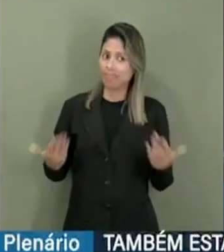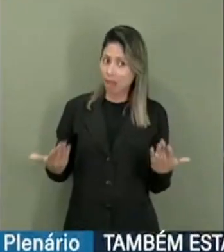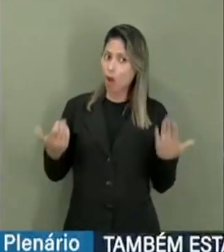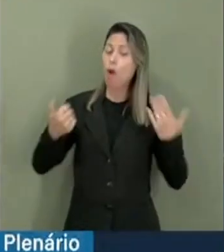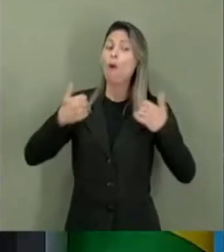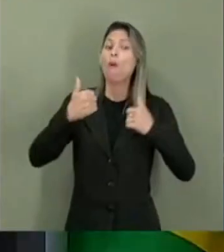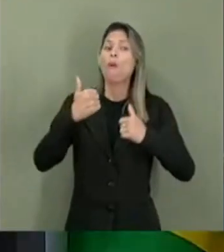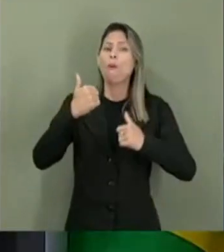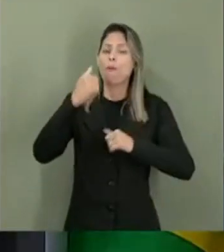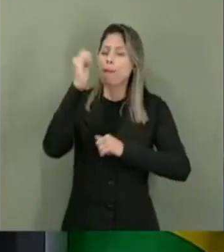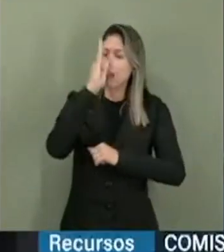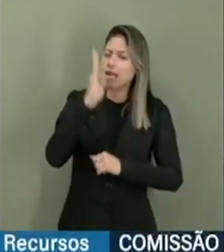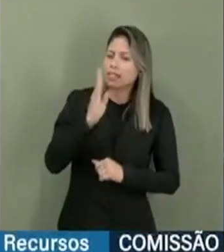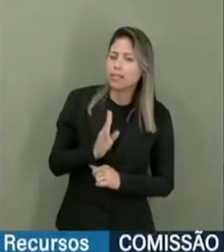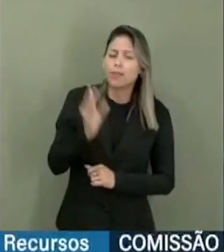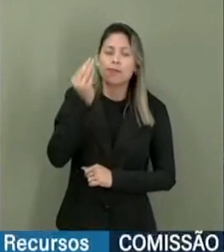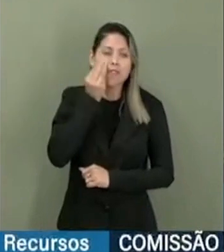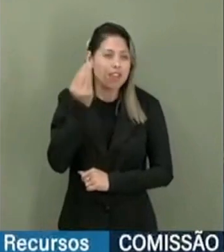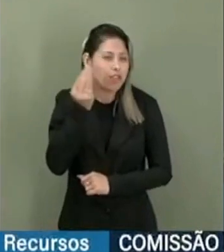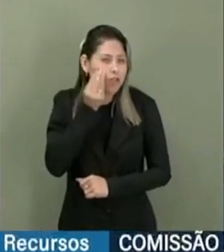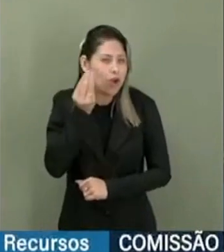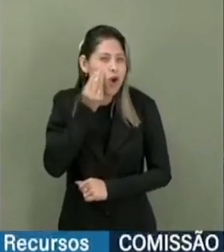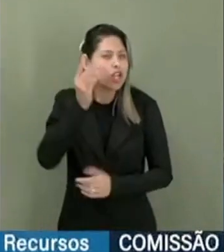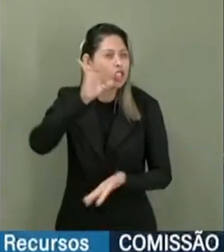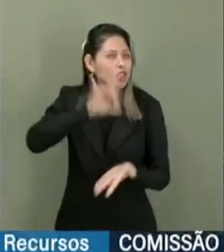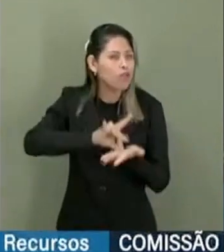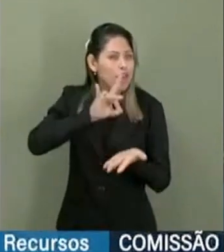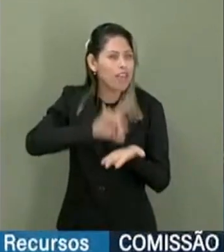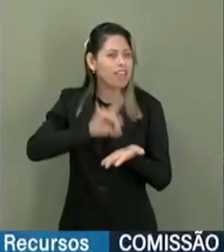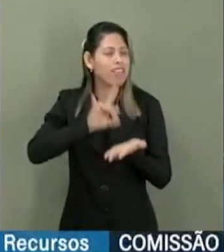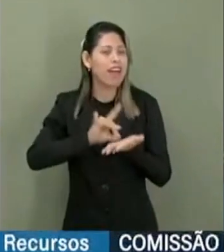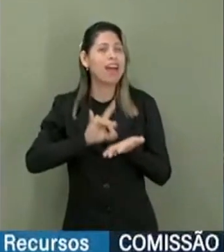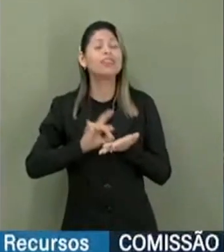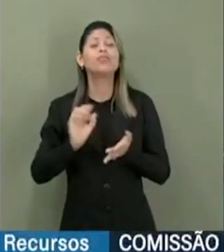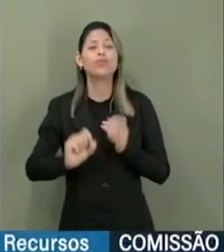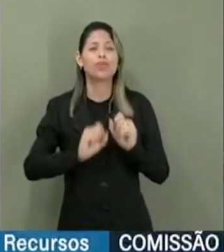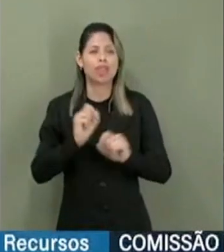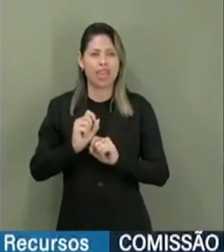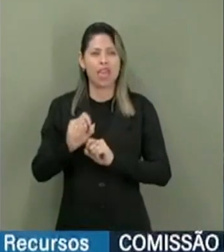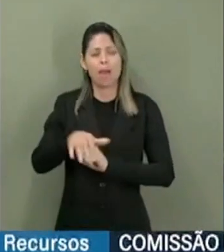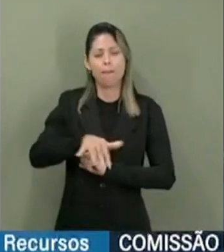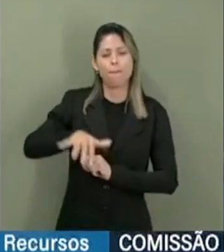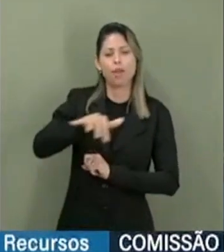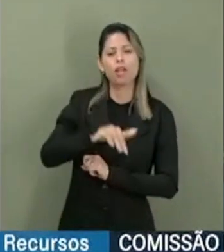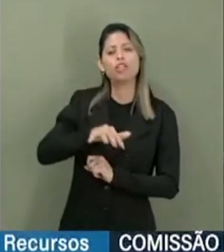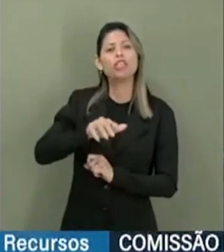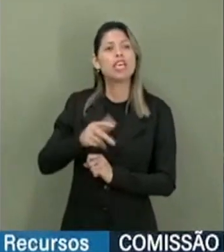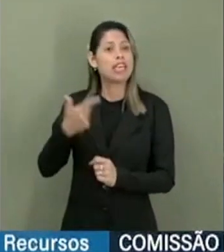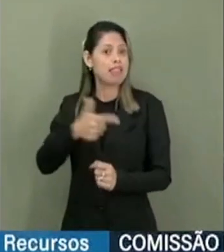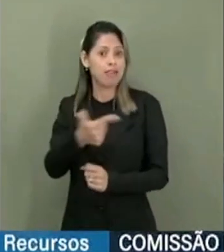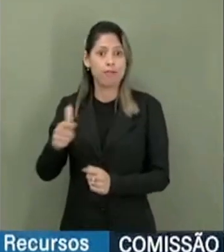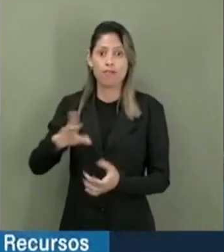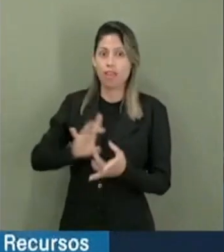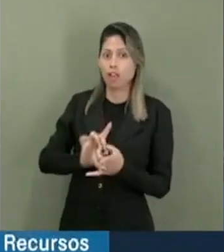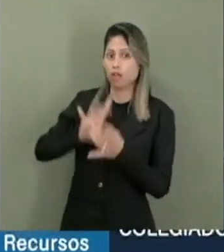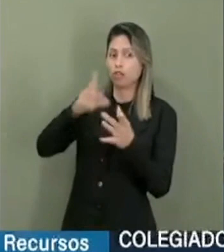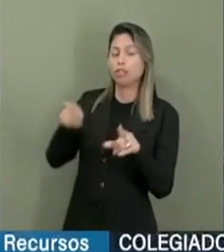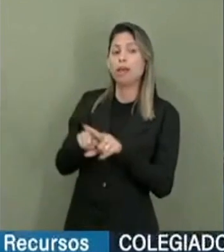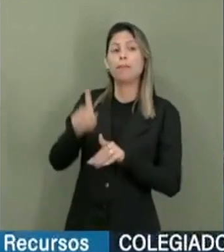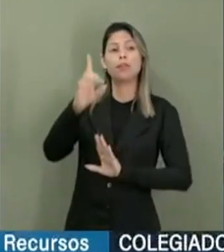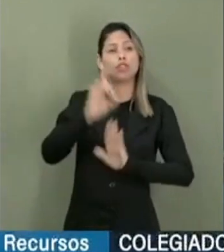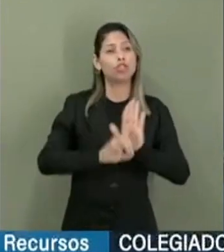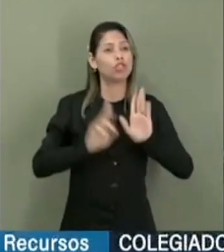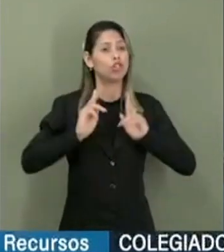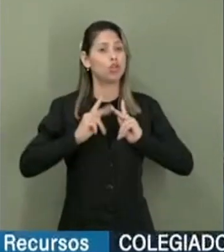a promover Harmonia entre as instituições e a defesa intransigente da democracia e dos Direitos